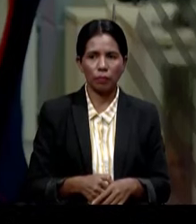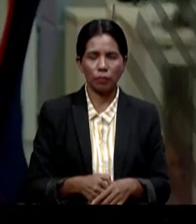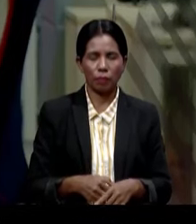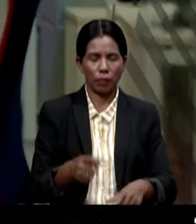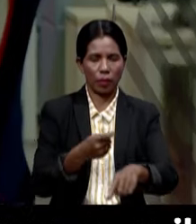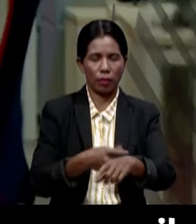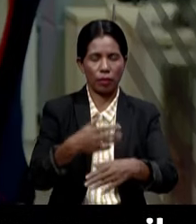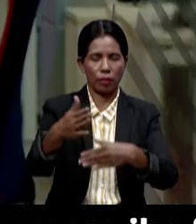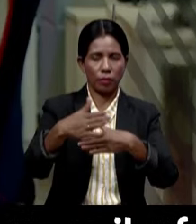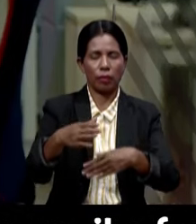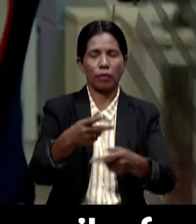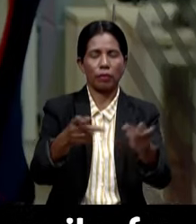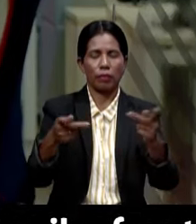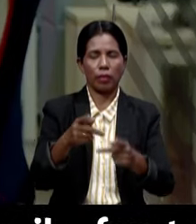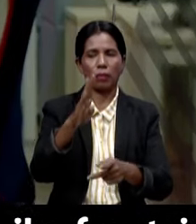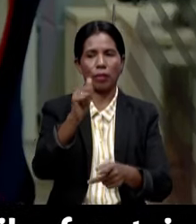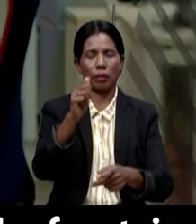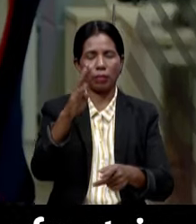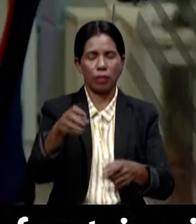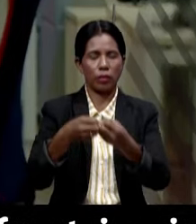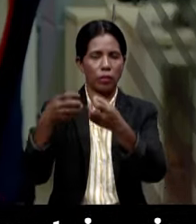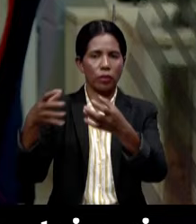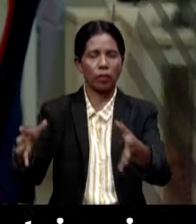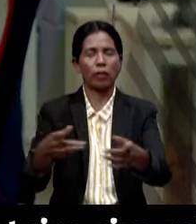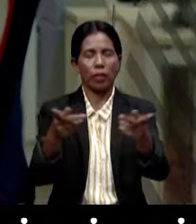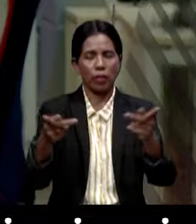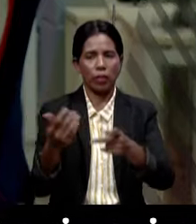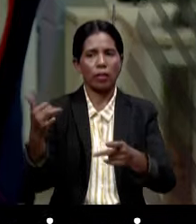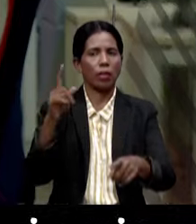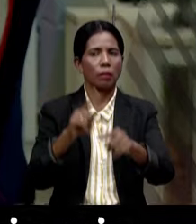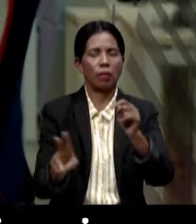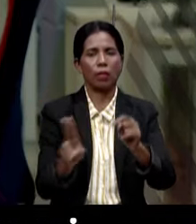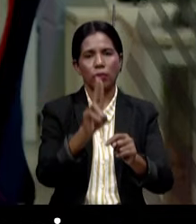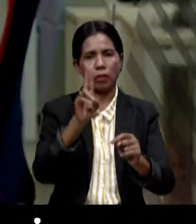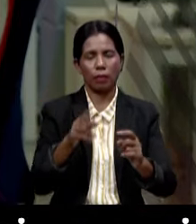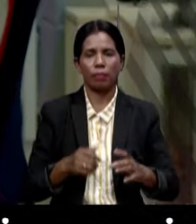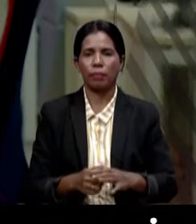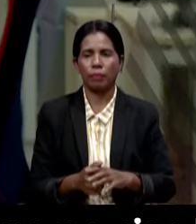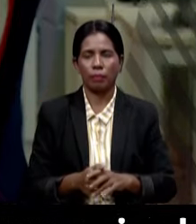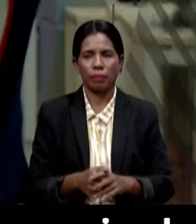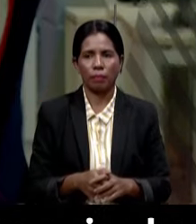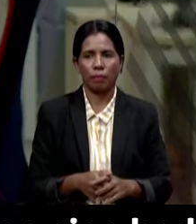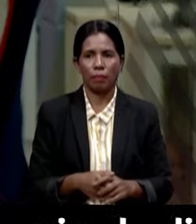Tempo badak centro bambu se halo destruição ba matéria prima sira na Bela Bele uzona.